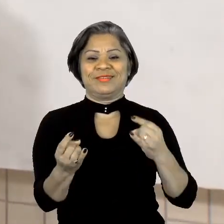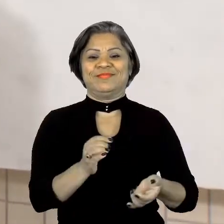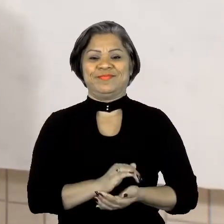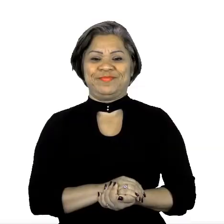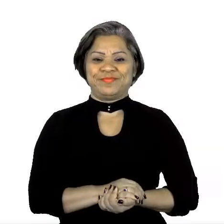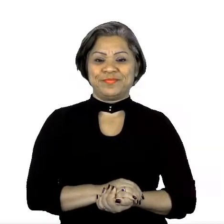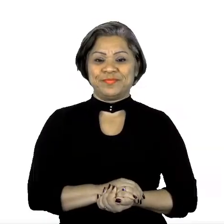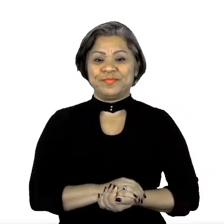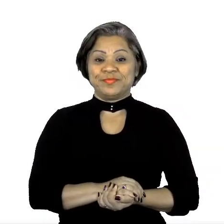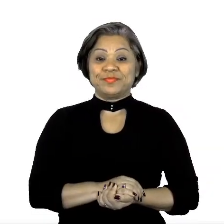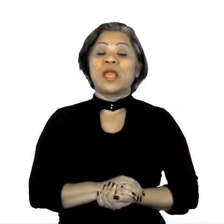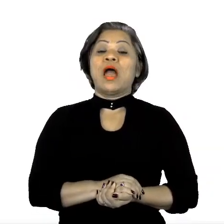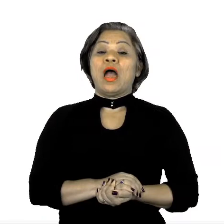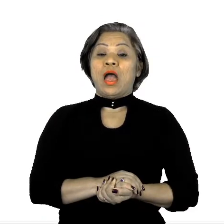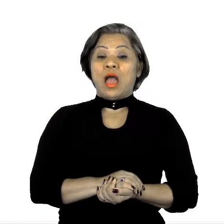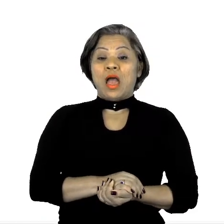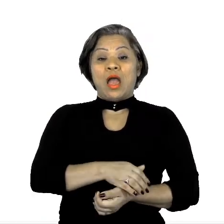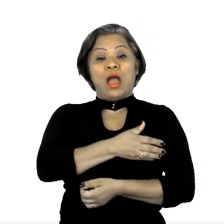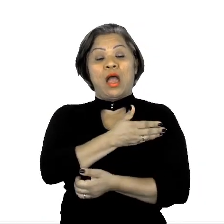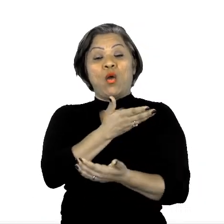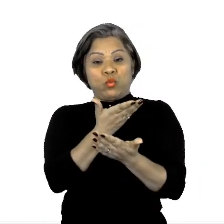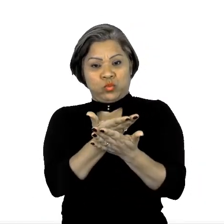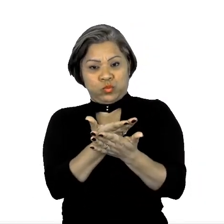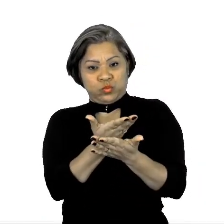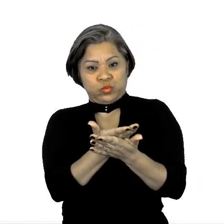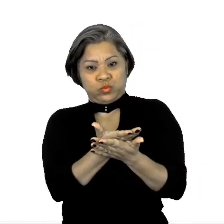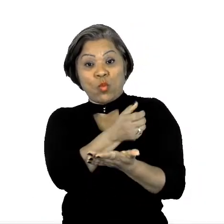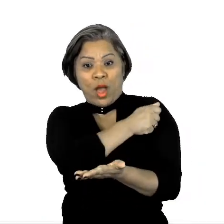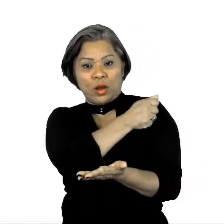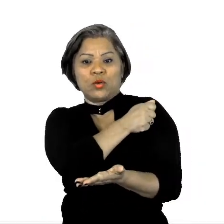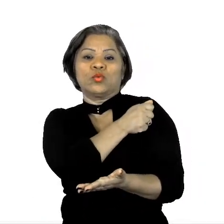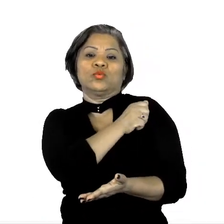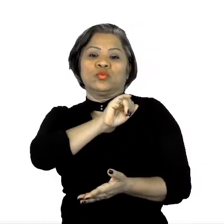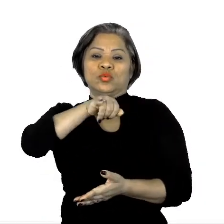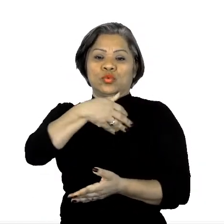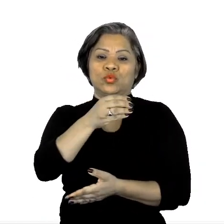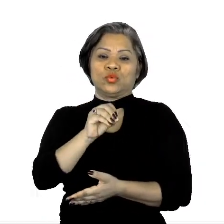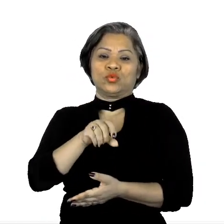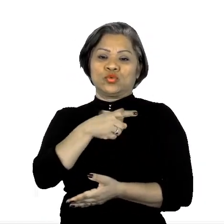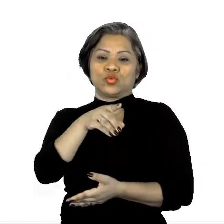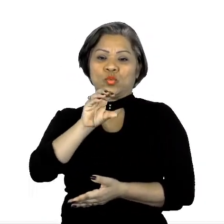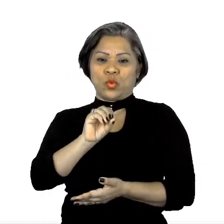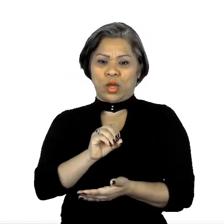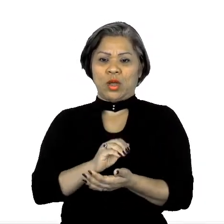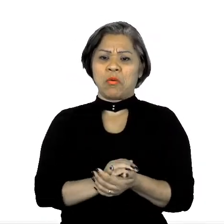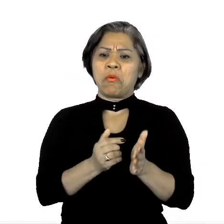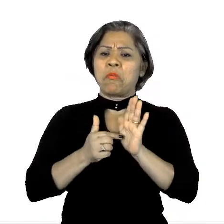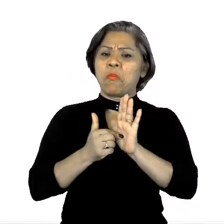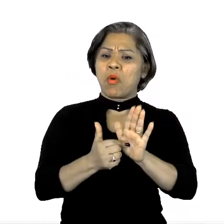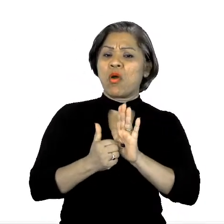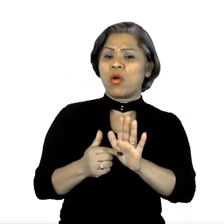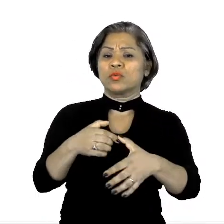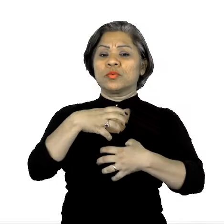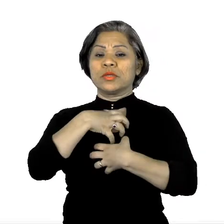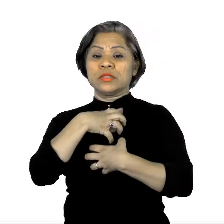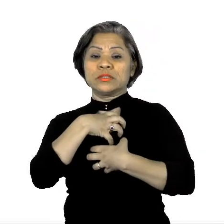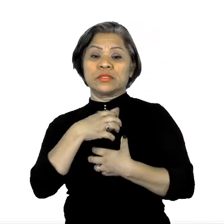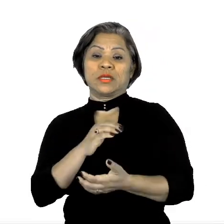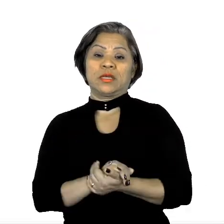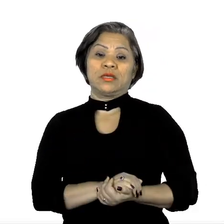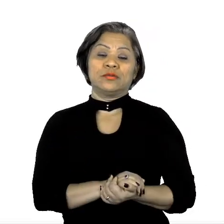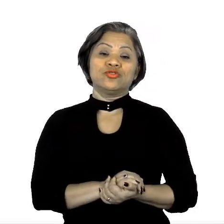O estudante João relata o que aprendeu nesse passeio ao zoológico. Transcreva esse aprendizado e comente o que você